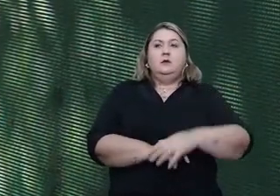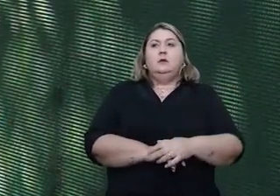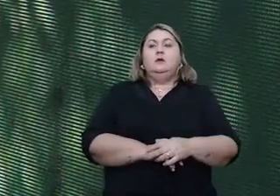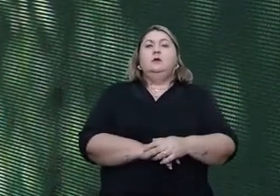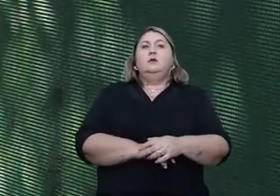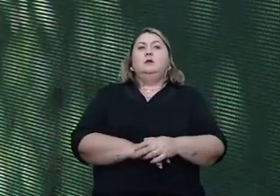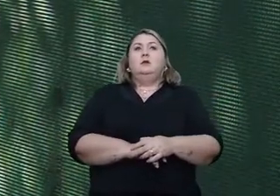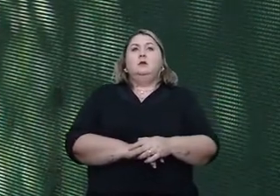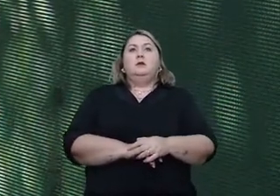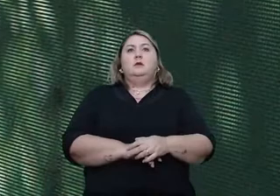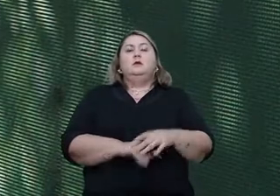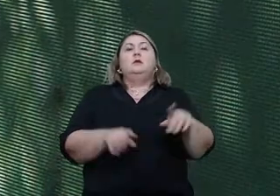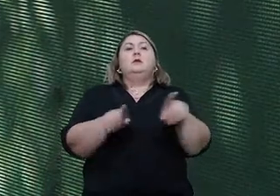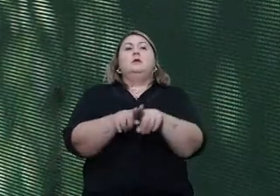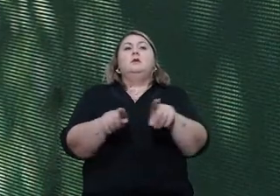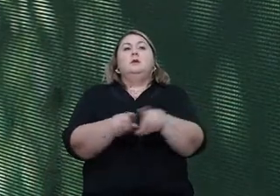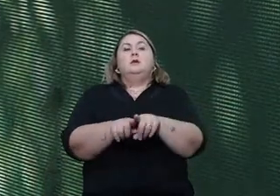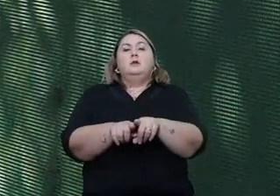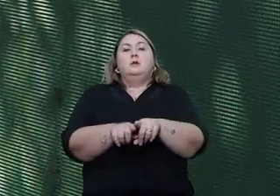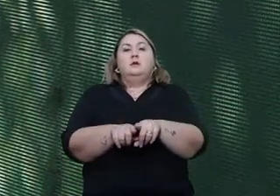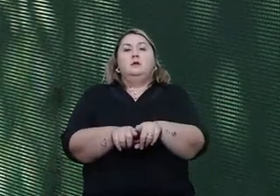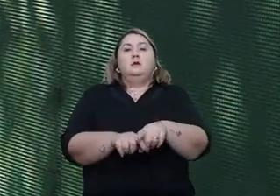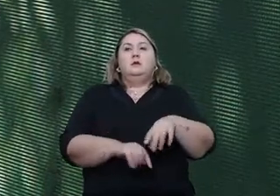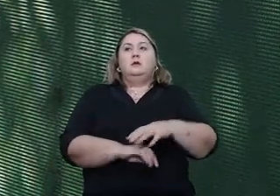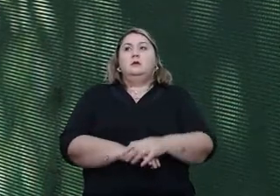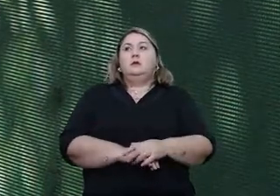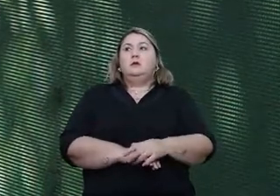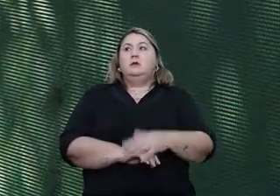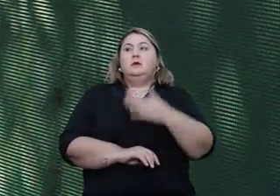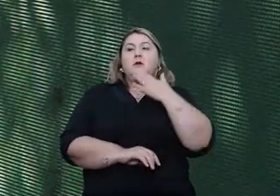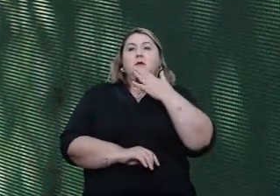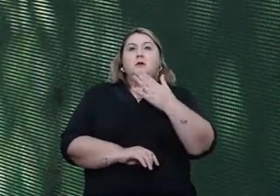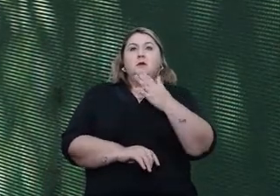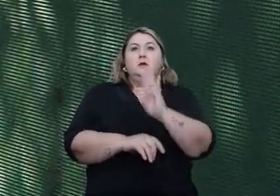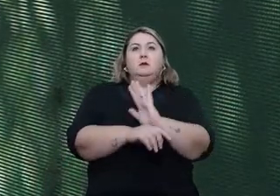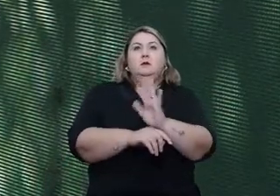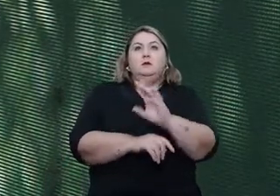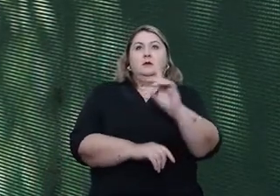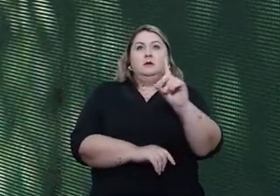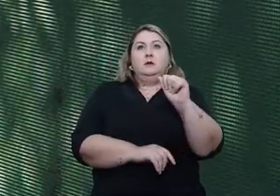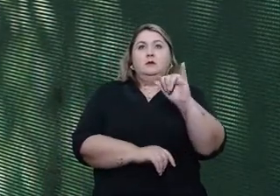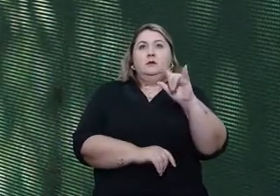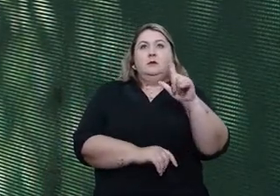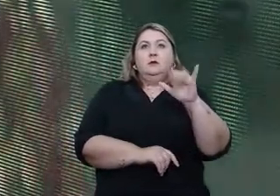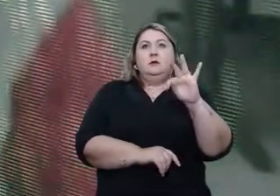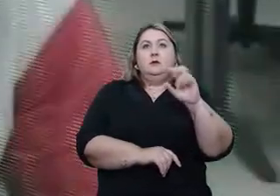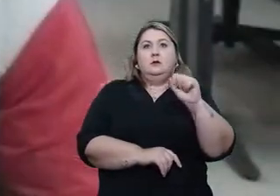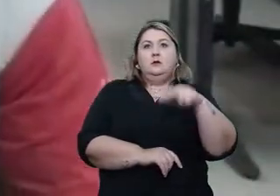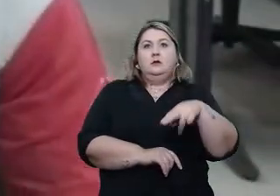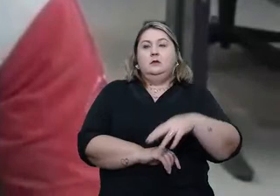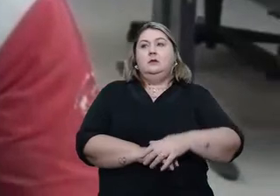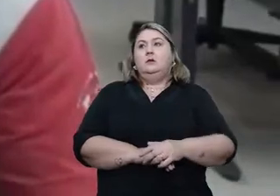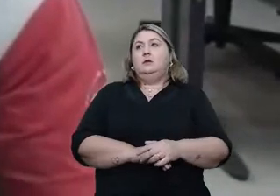se vocês mandam essa daqui também. É música de desafio. Bora pro vídeo de Edailton.